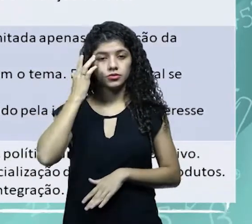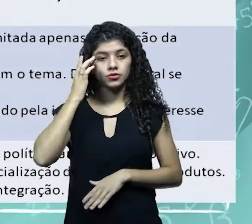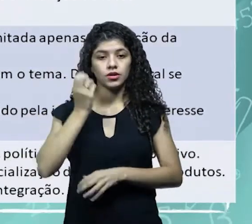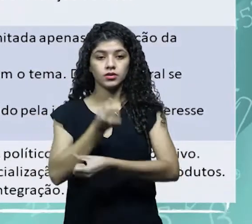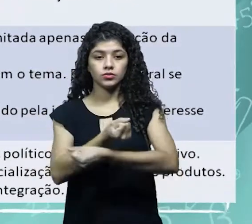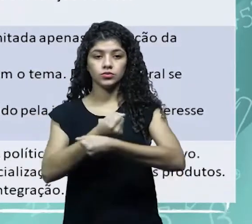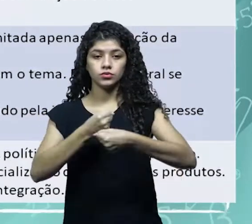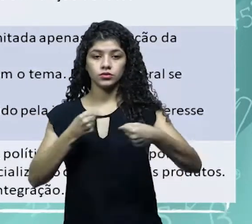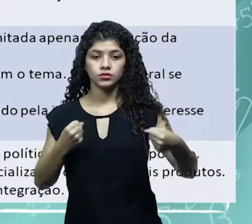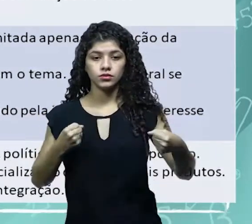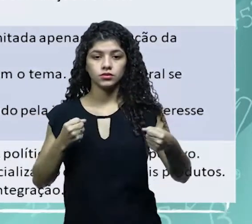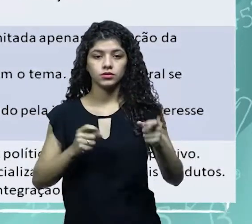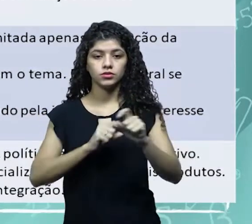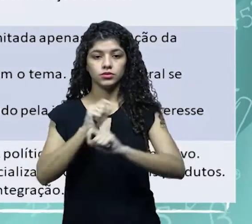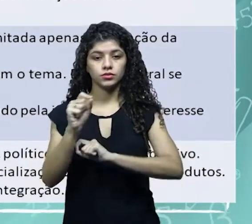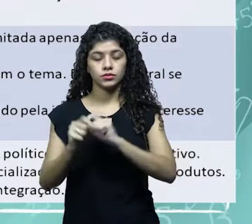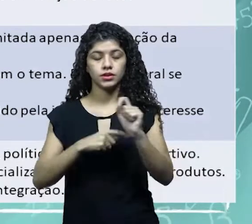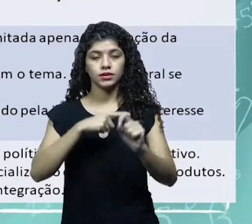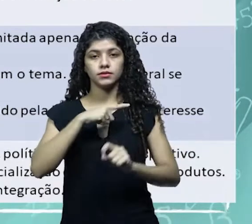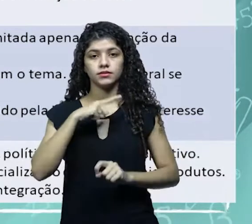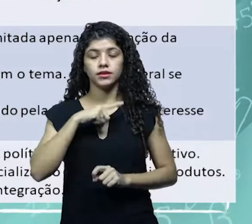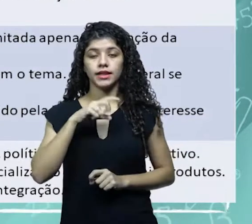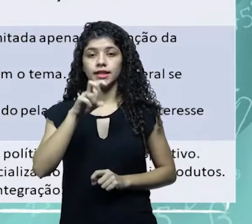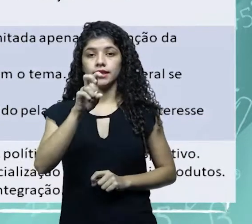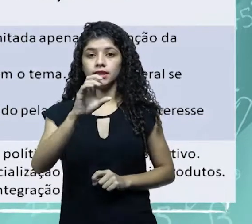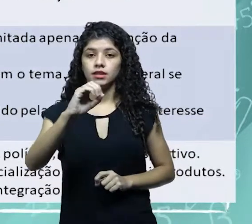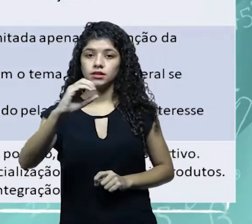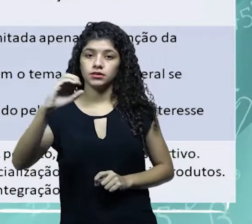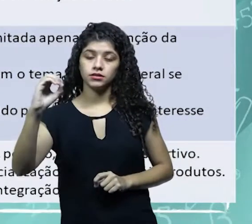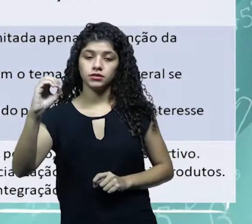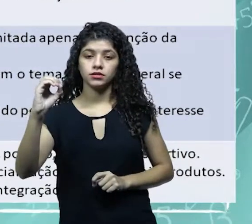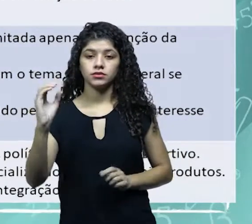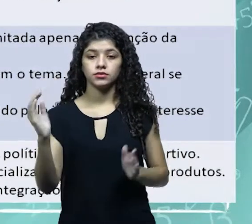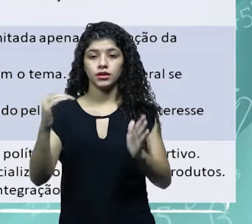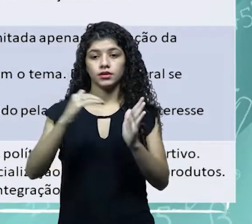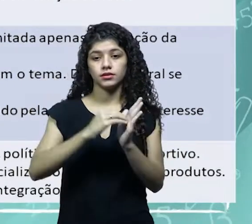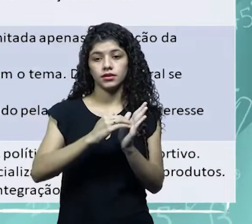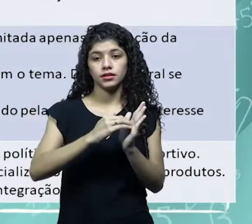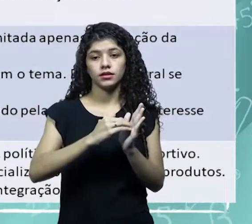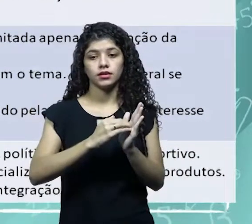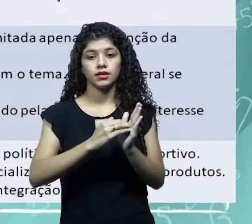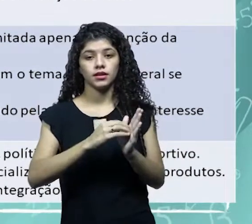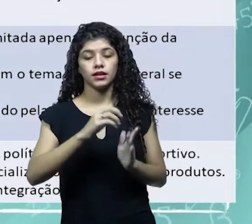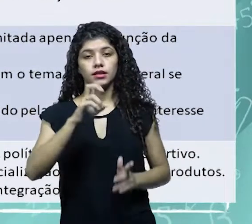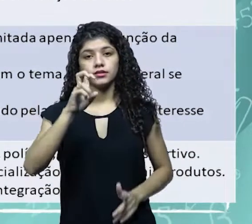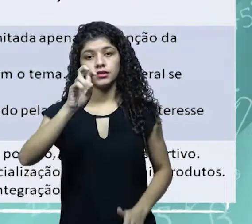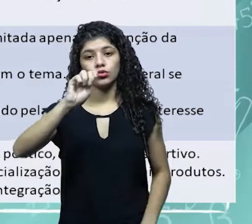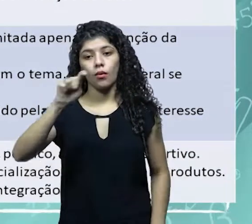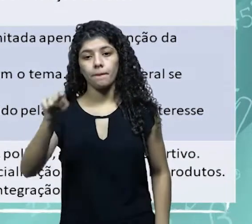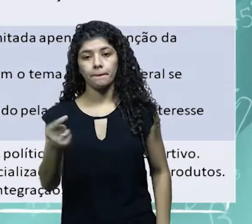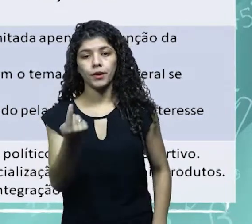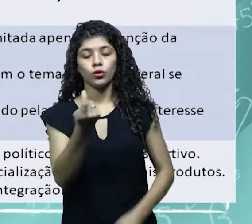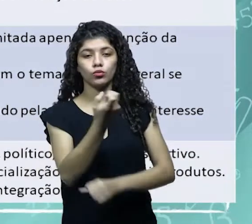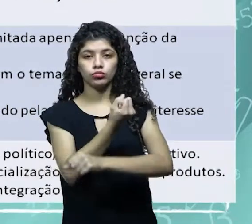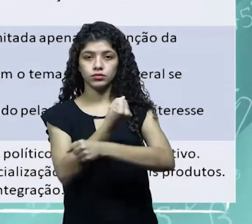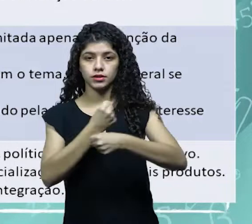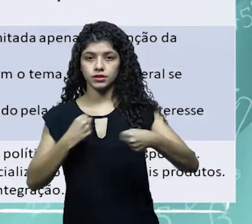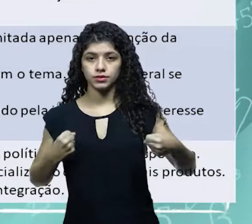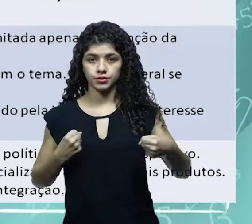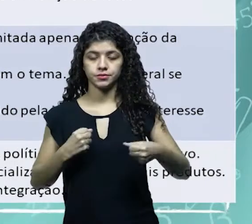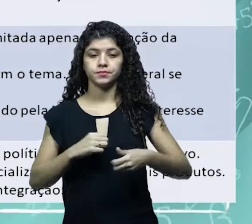estimado entre 200 e 500 o grande que é um evento com 500